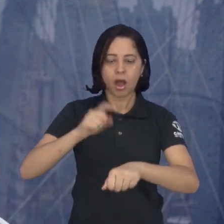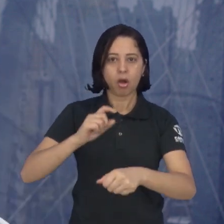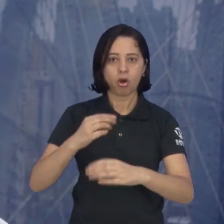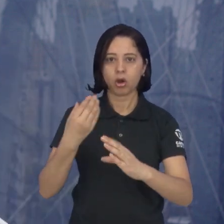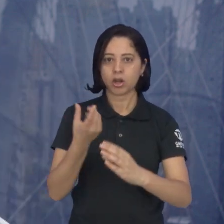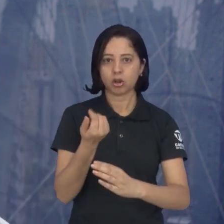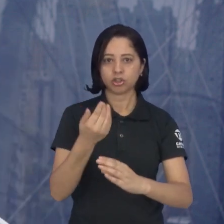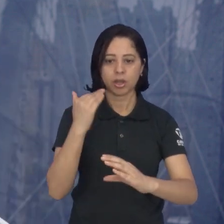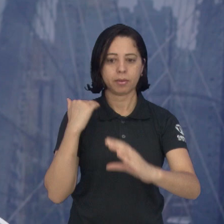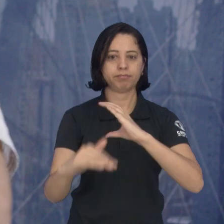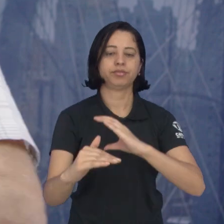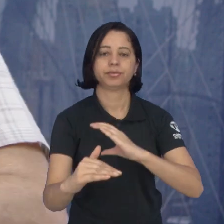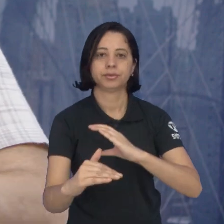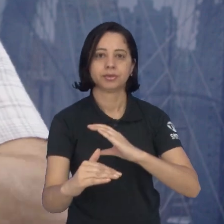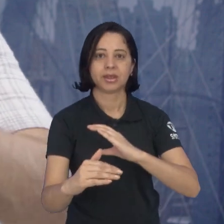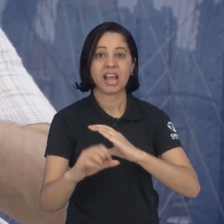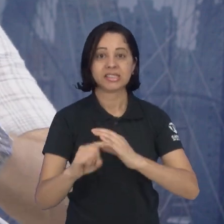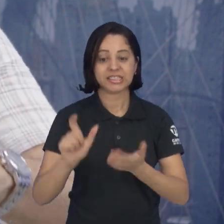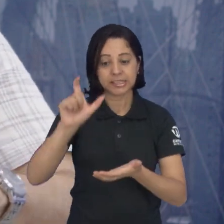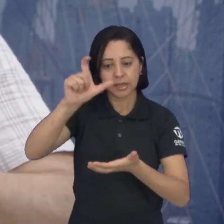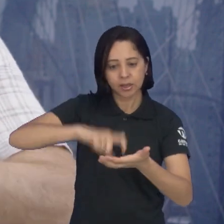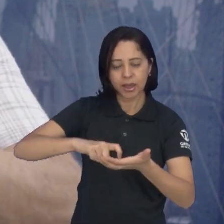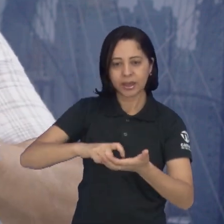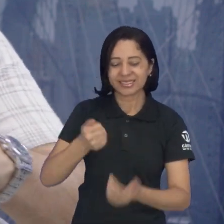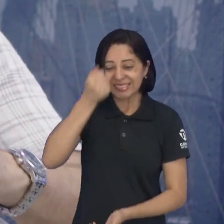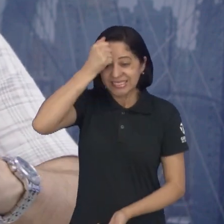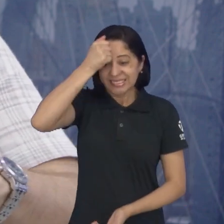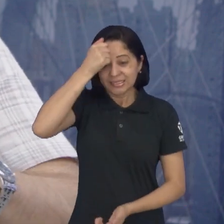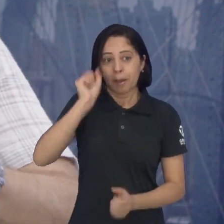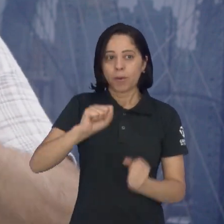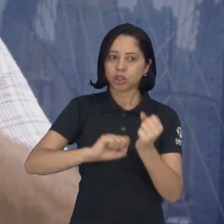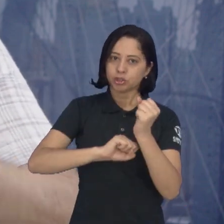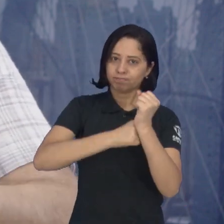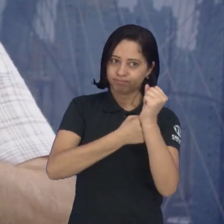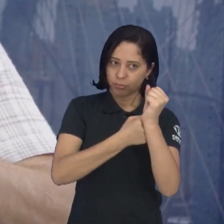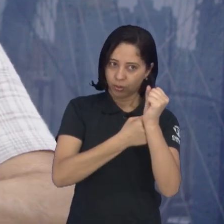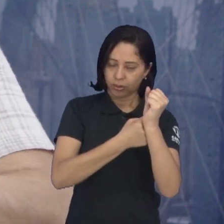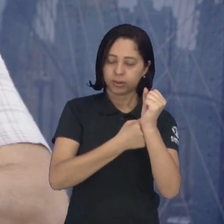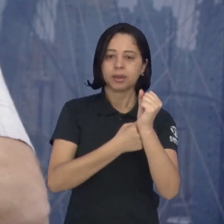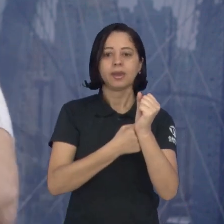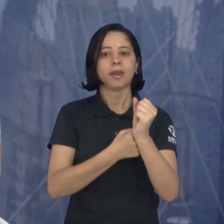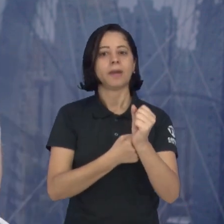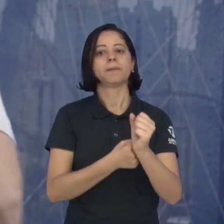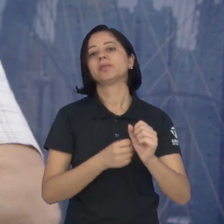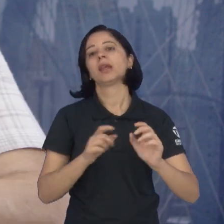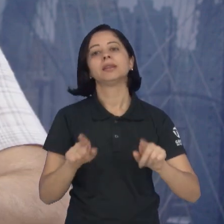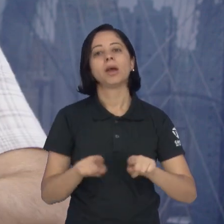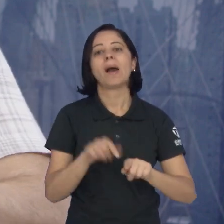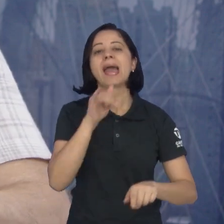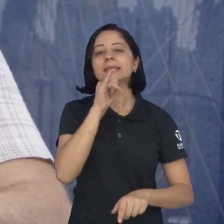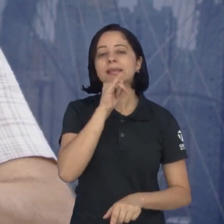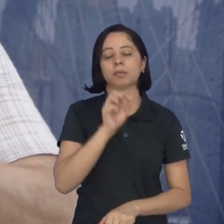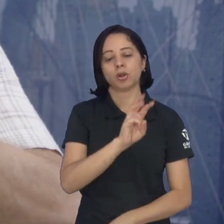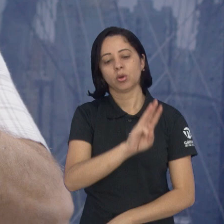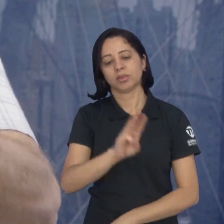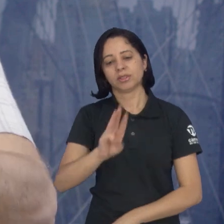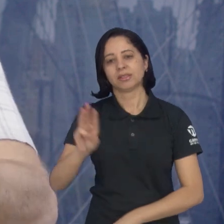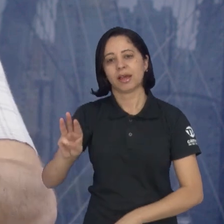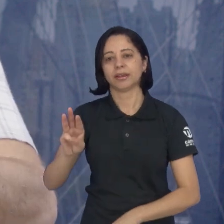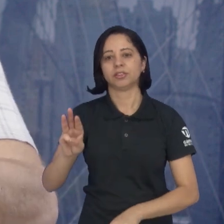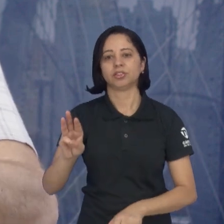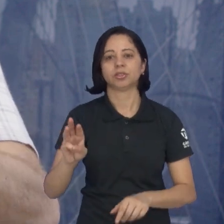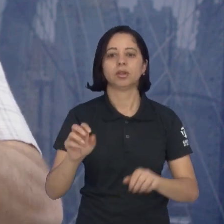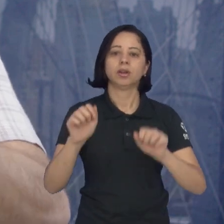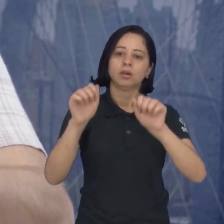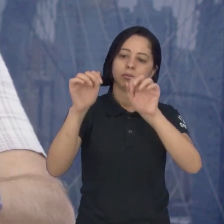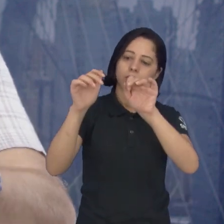você pode bloquear ainda na operadora. Então, são algumas medidas. E nunca pague fora do site. Por exemplo, quando você começa um